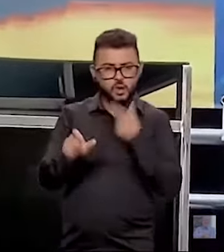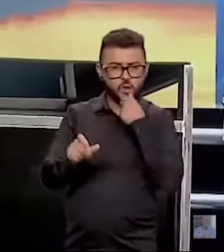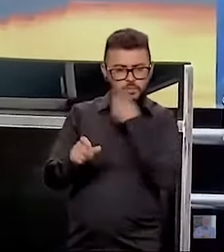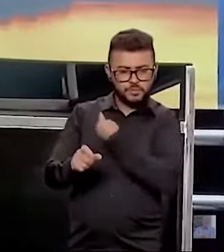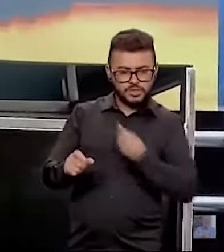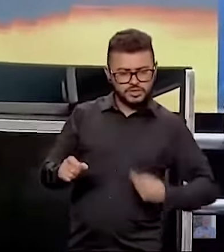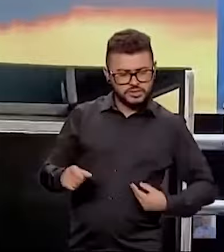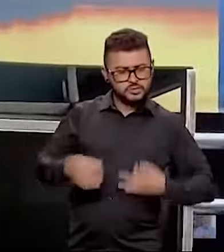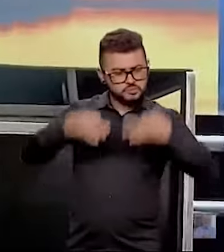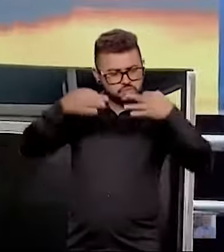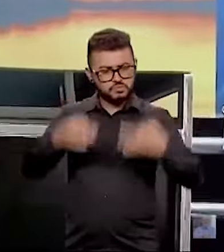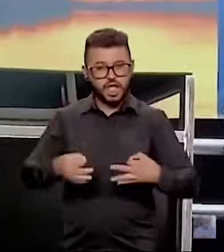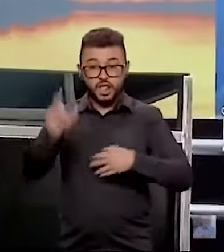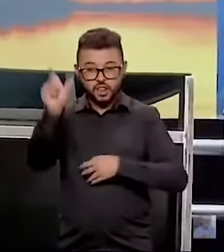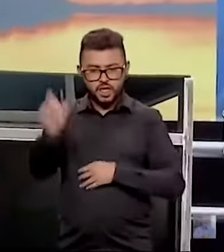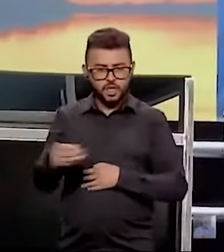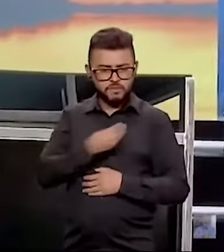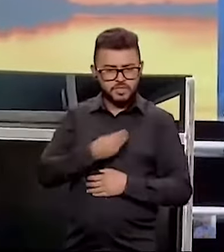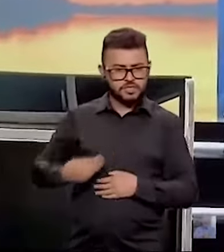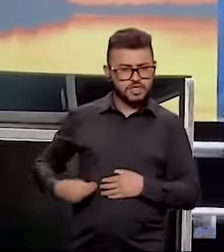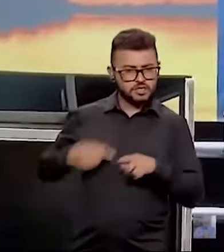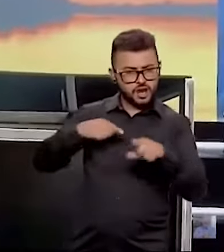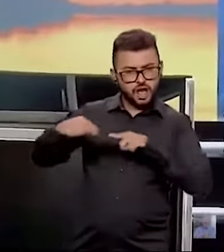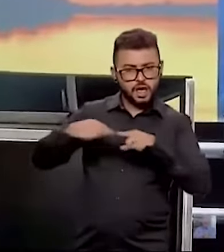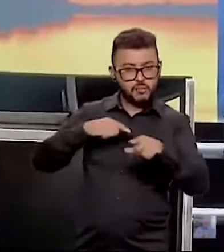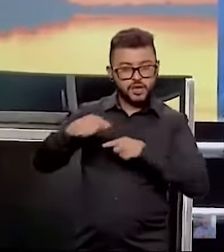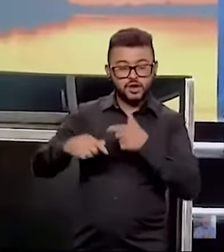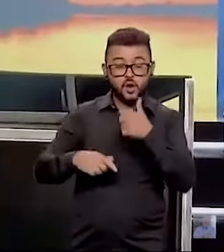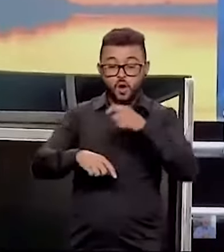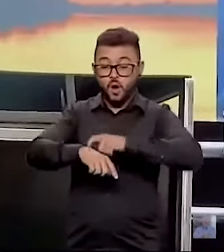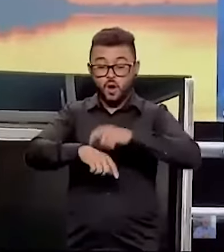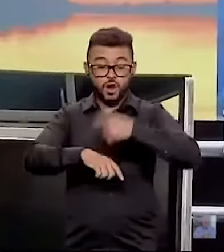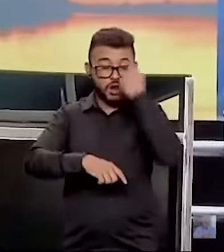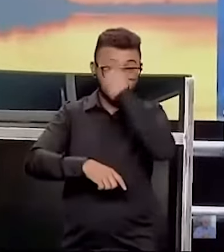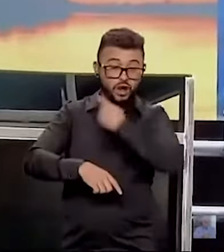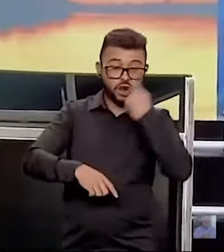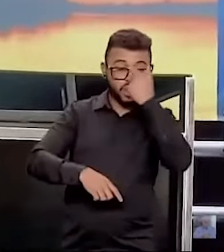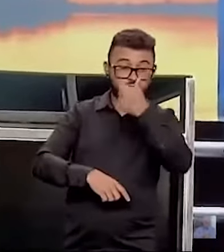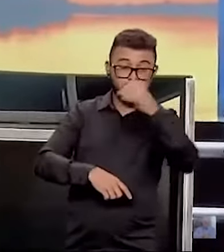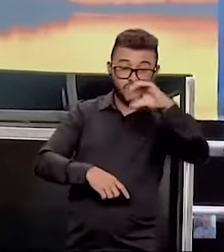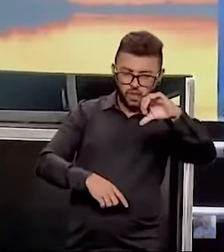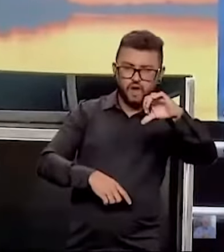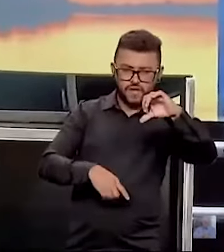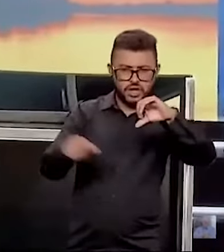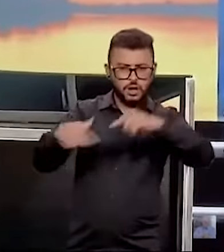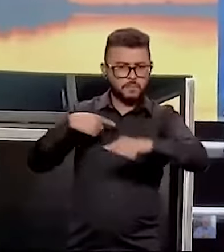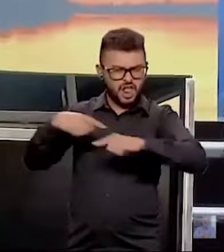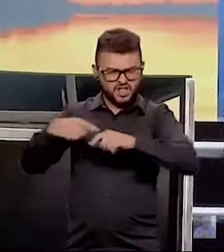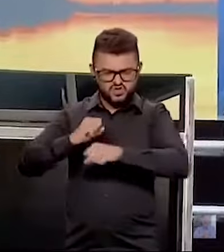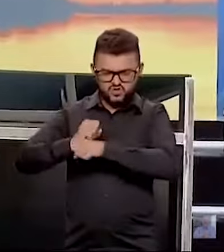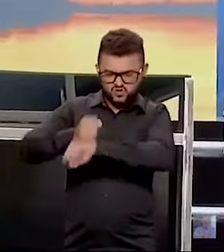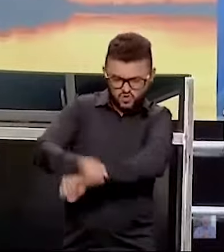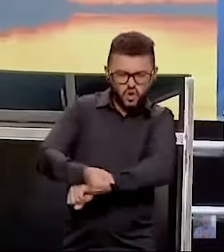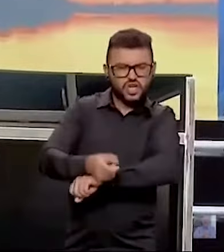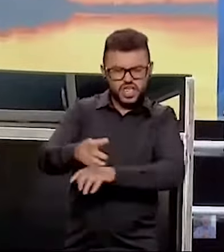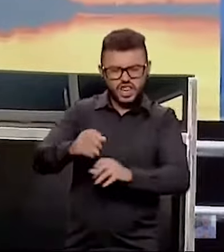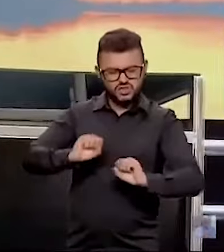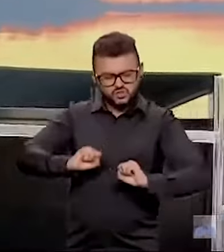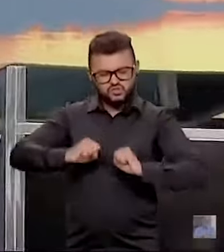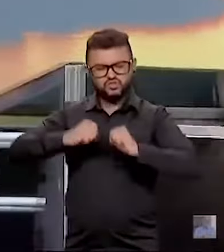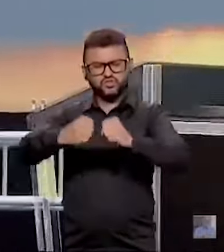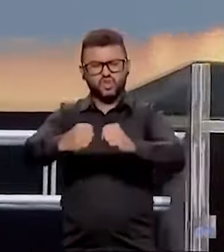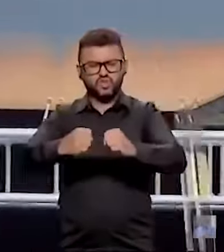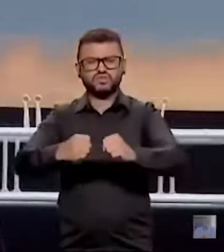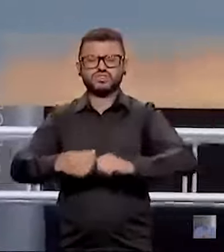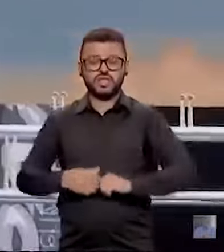um companheiro da mais alta honestidade, um companheiro que trabalha 19 horas das 24 que o dia tem, e ele vai